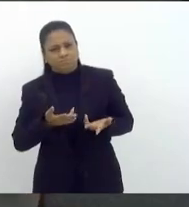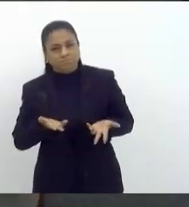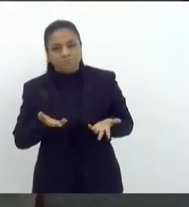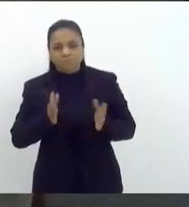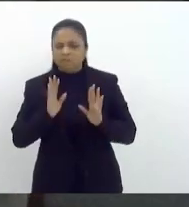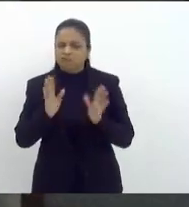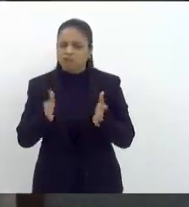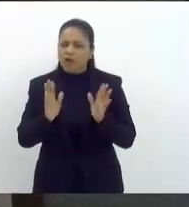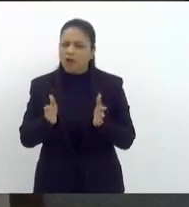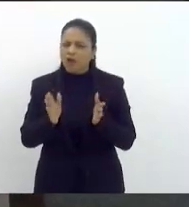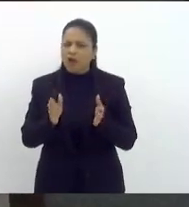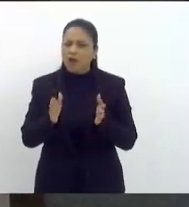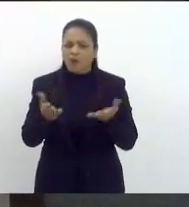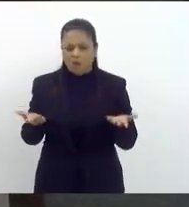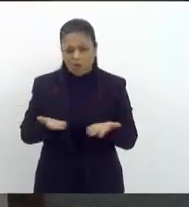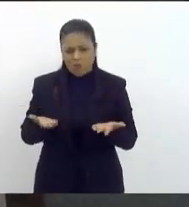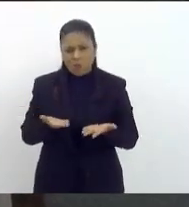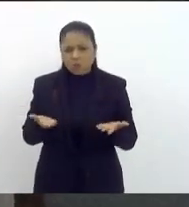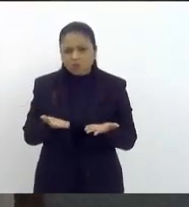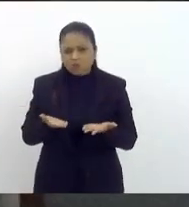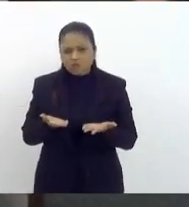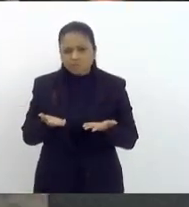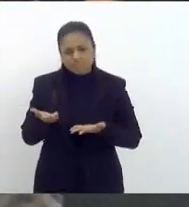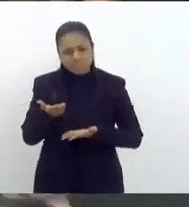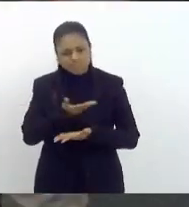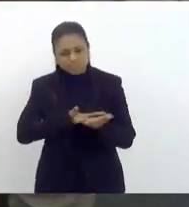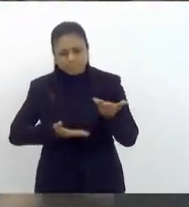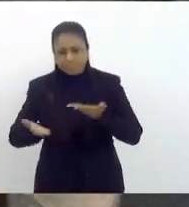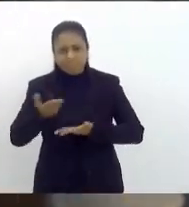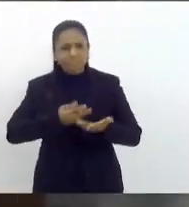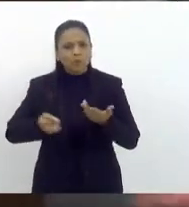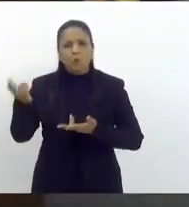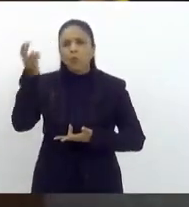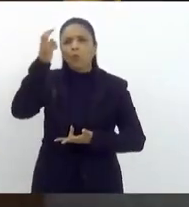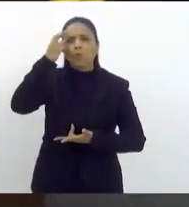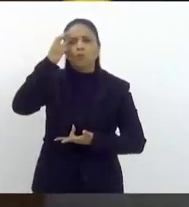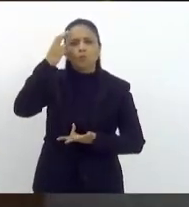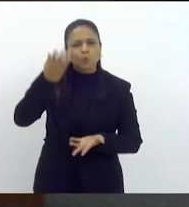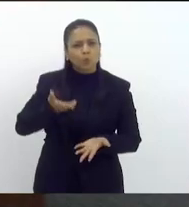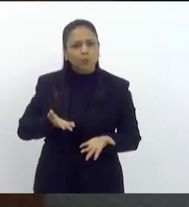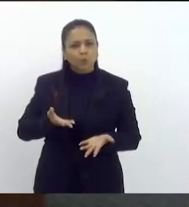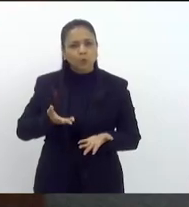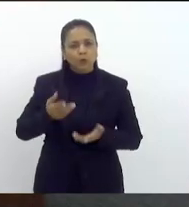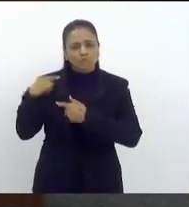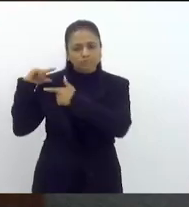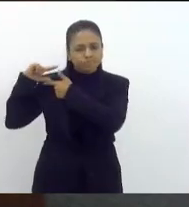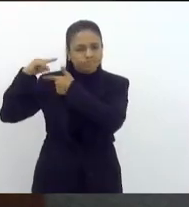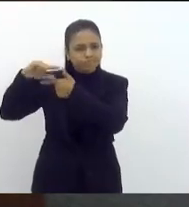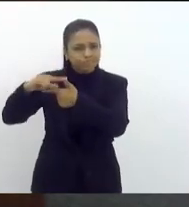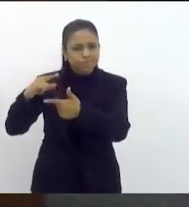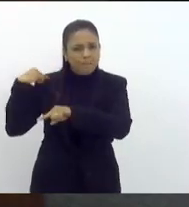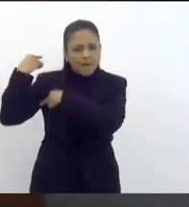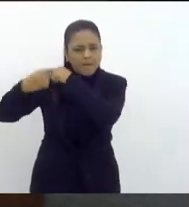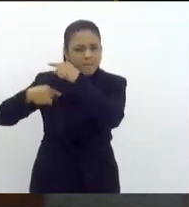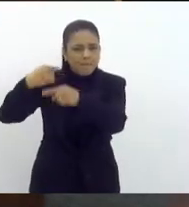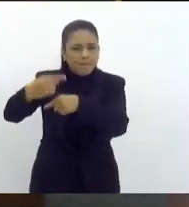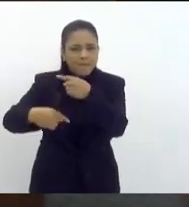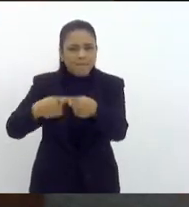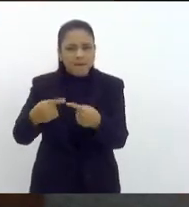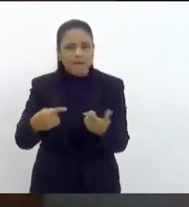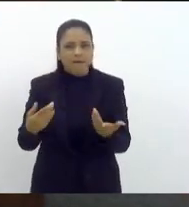Já devia ter fazer parte da nossa cultura devido a ancestralizar de que nós temos